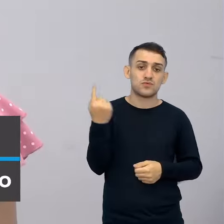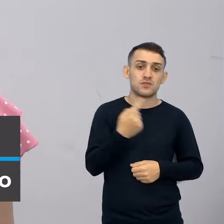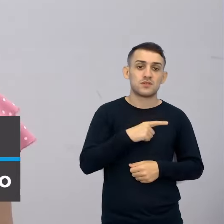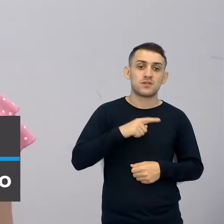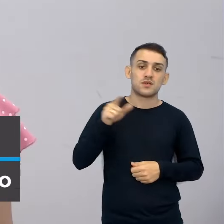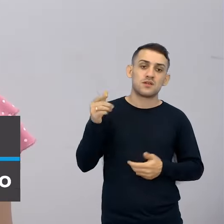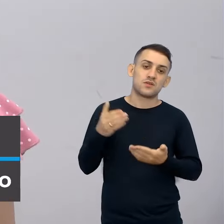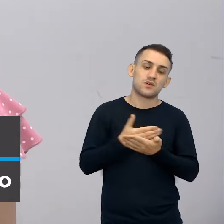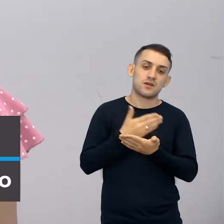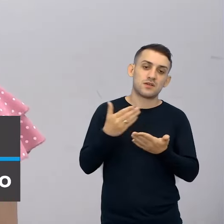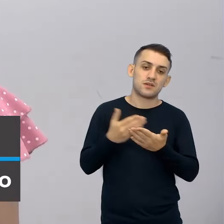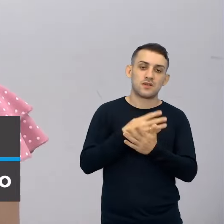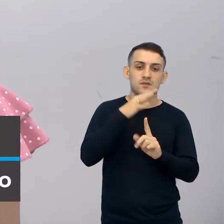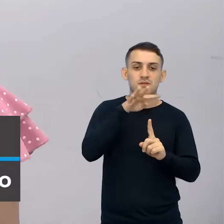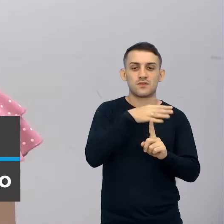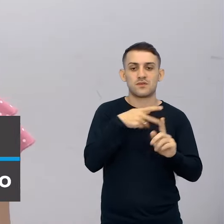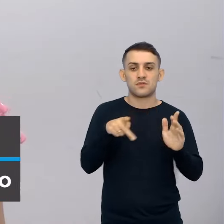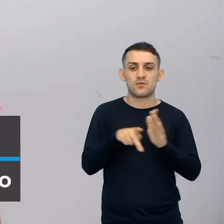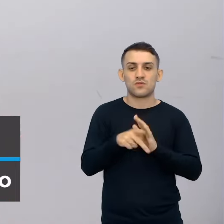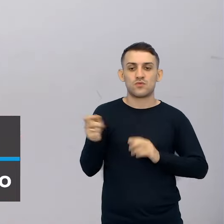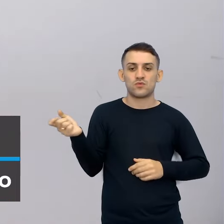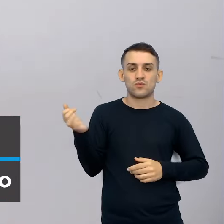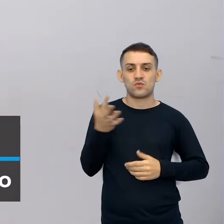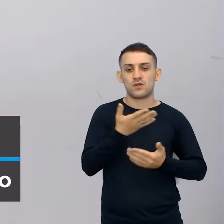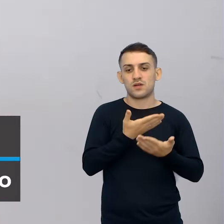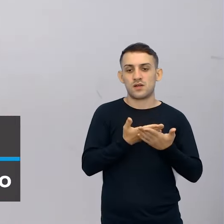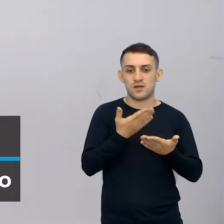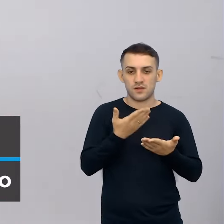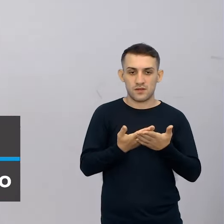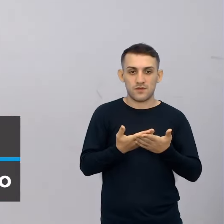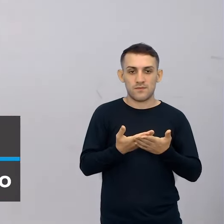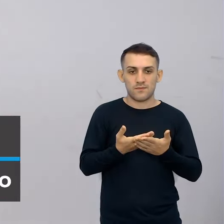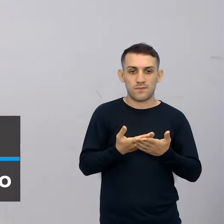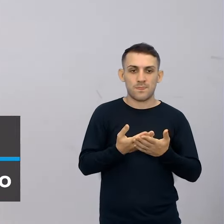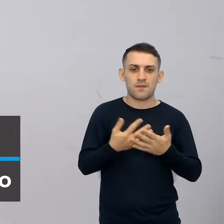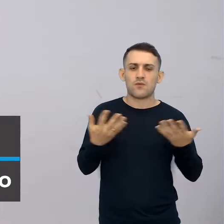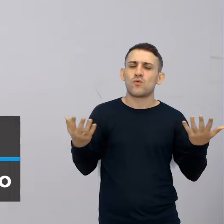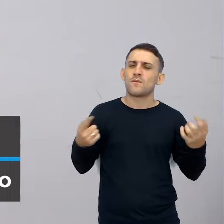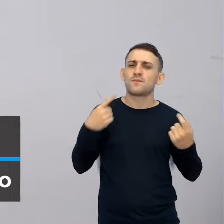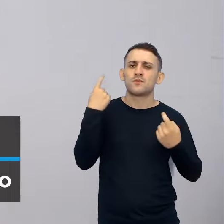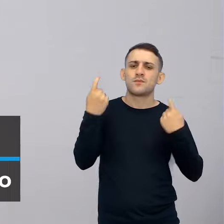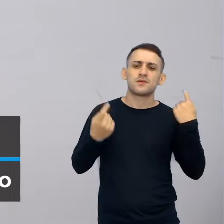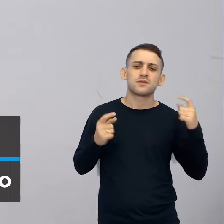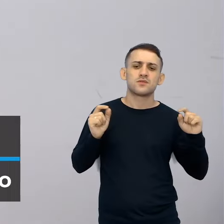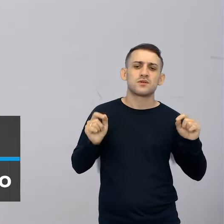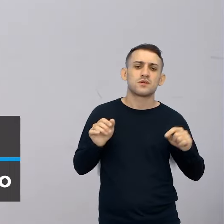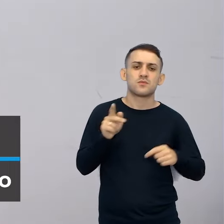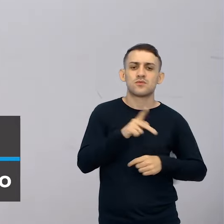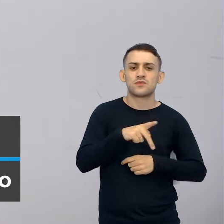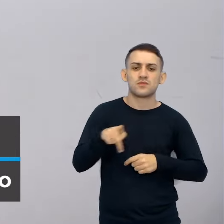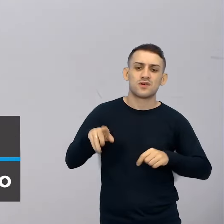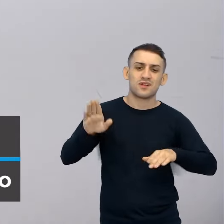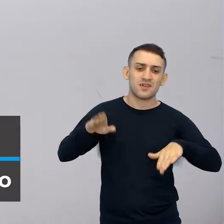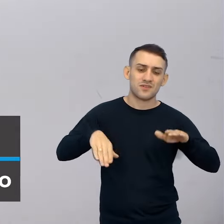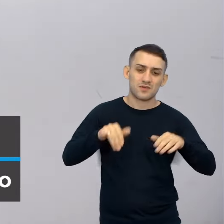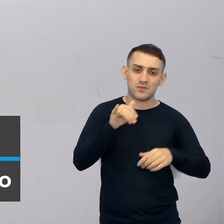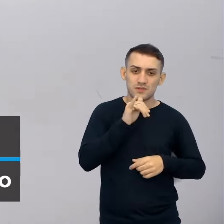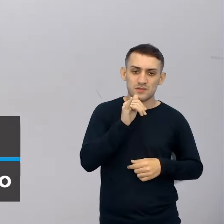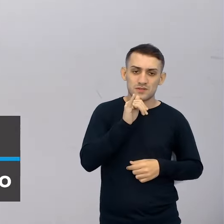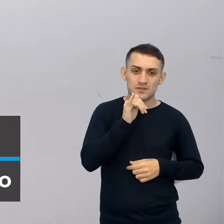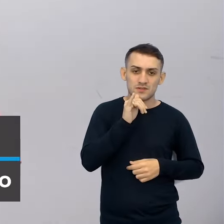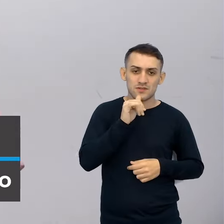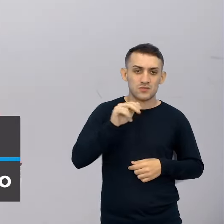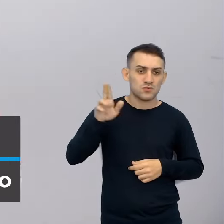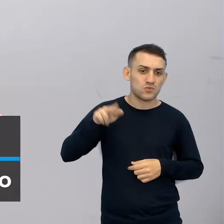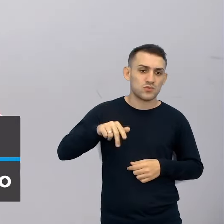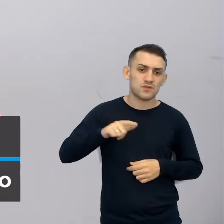caderno também aquela tabelinha de quantidade de aulas por situação de aprendizagem, qual foi a nossa preocupação? O professor, de repente, ele